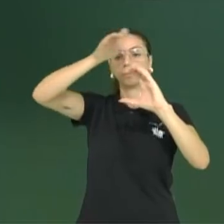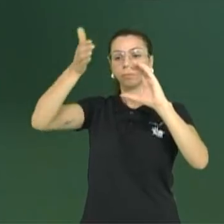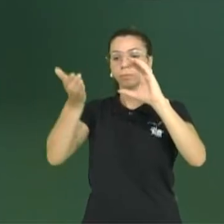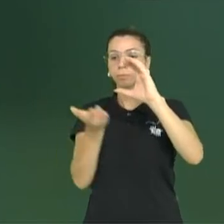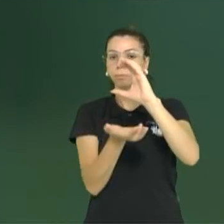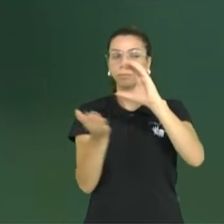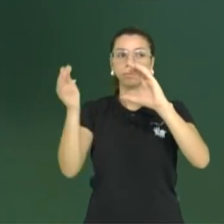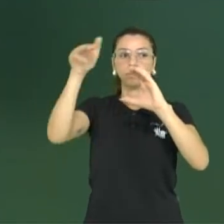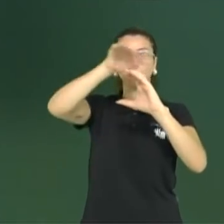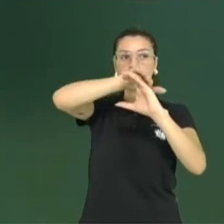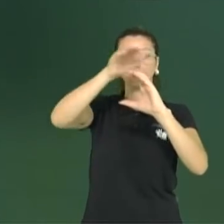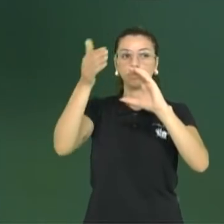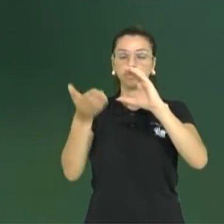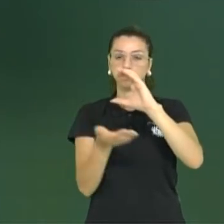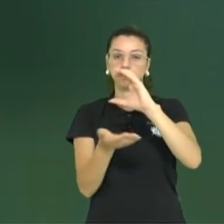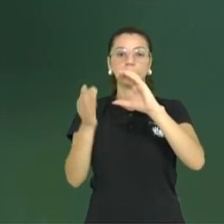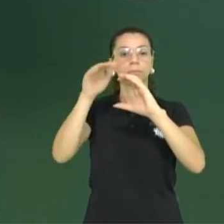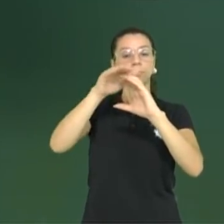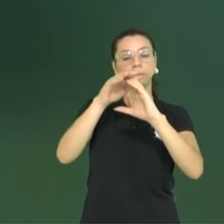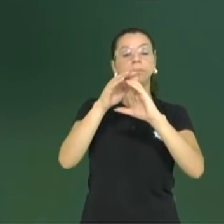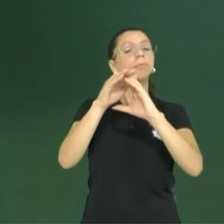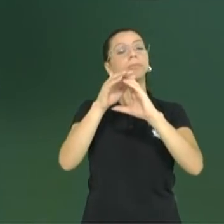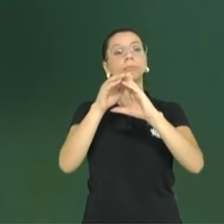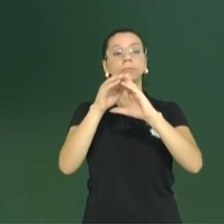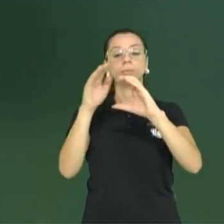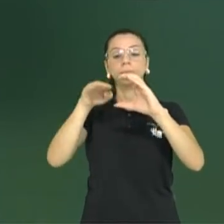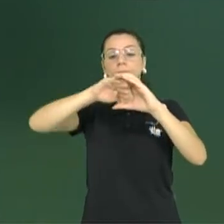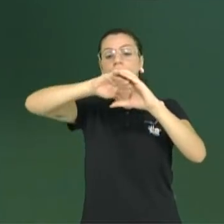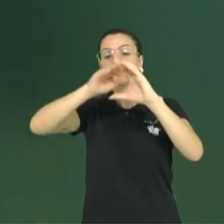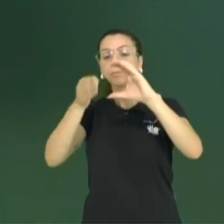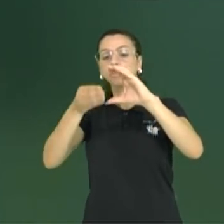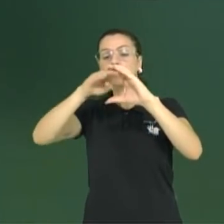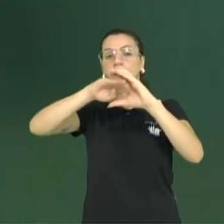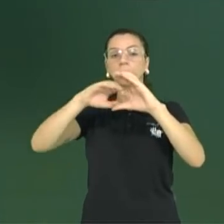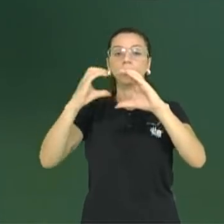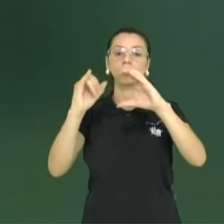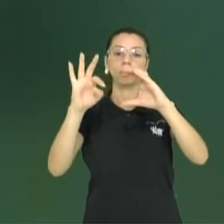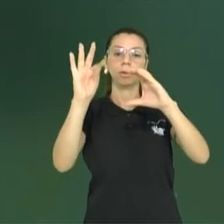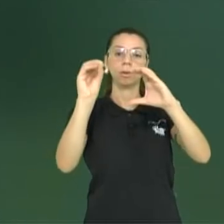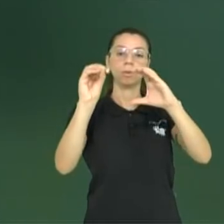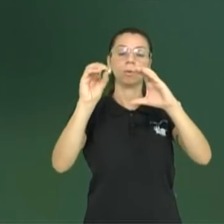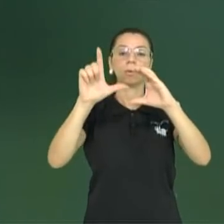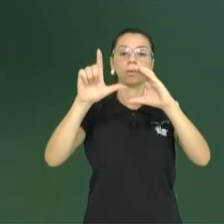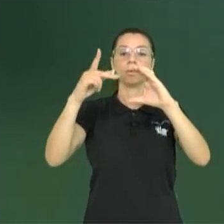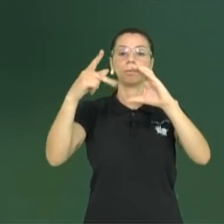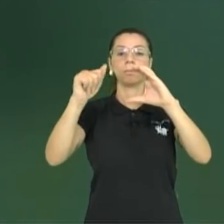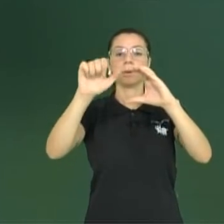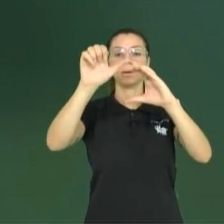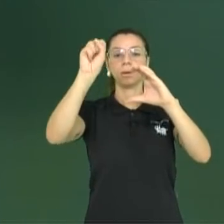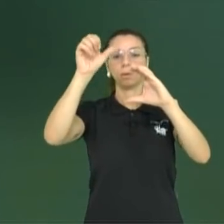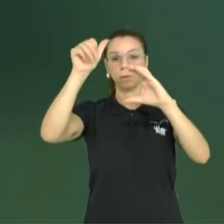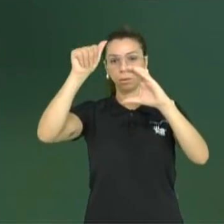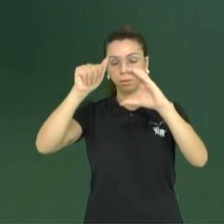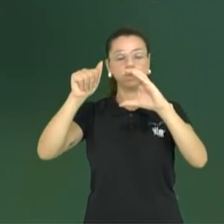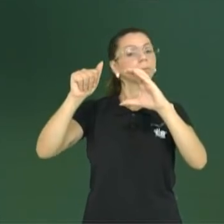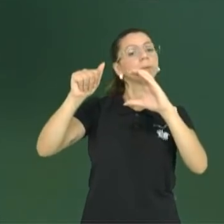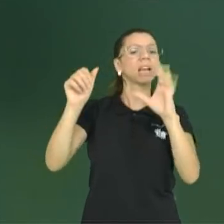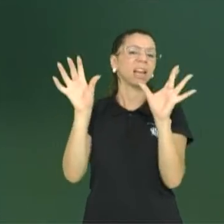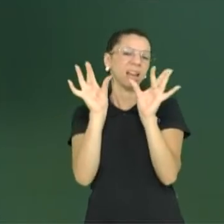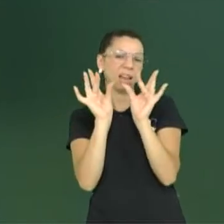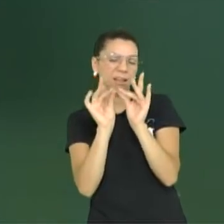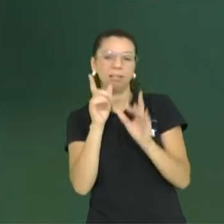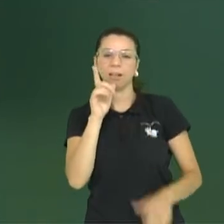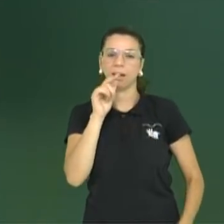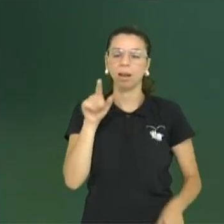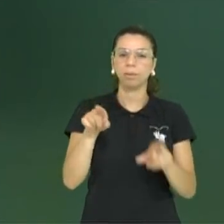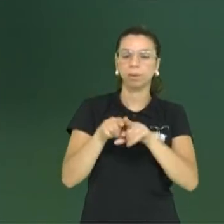externo, membrana plasmática, preenchendo o citoplasma, que é uma espécie de gel formada por água e sais minerais.